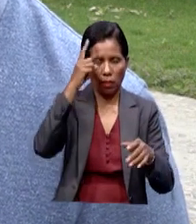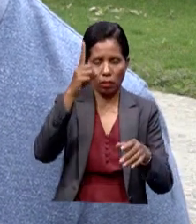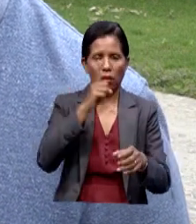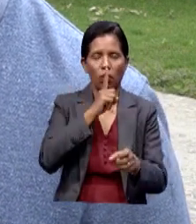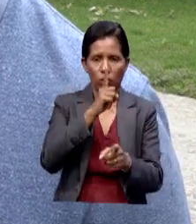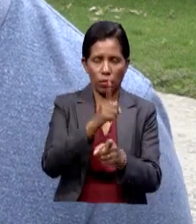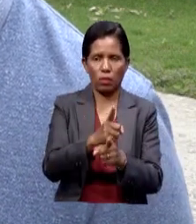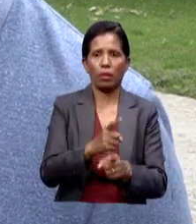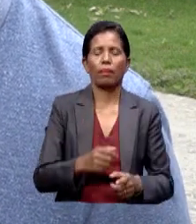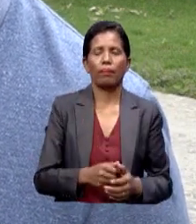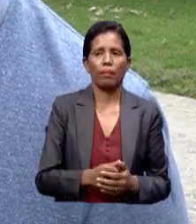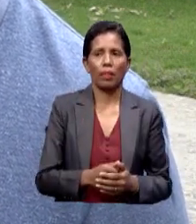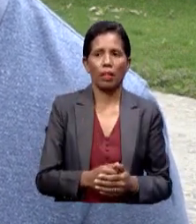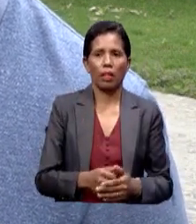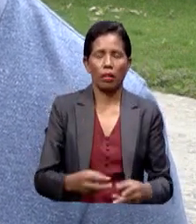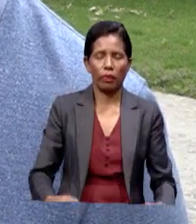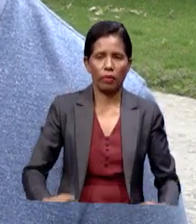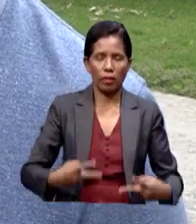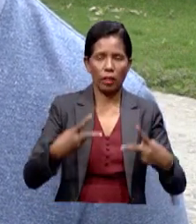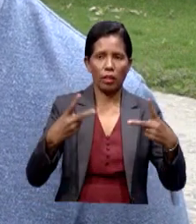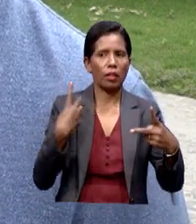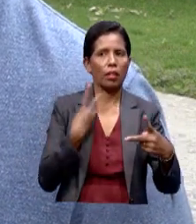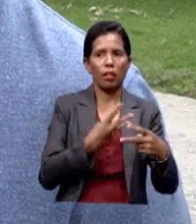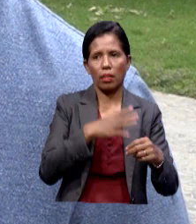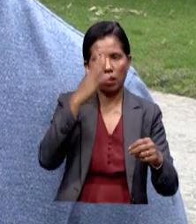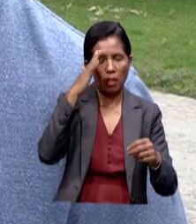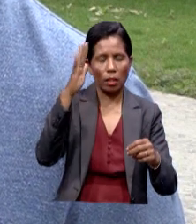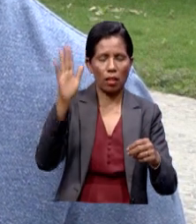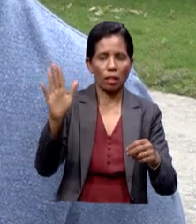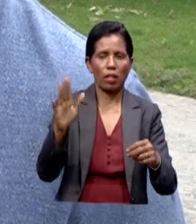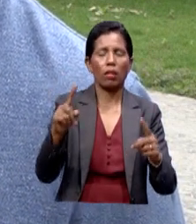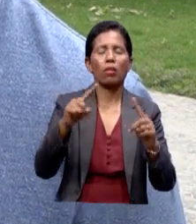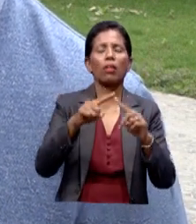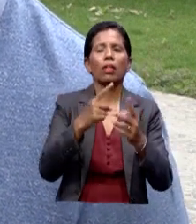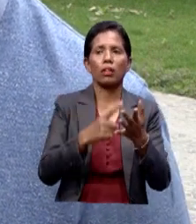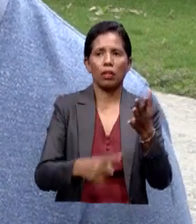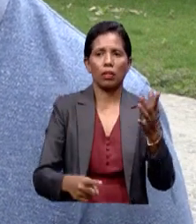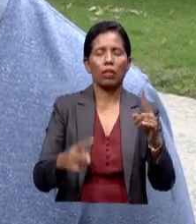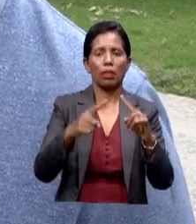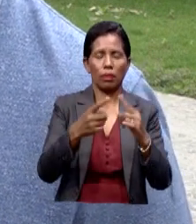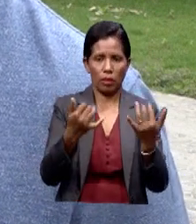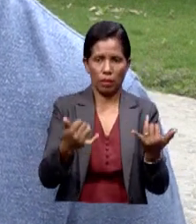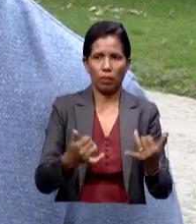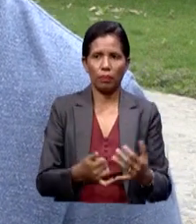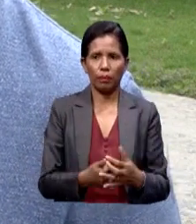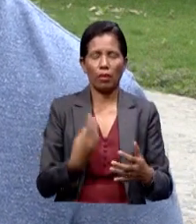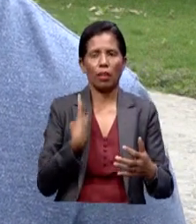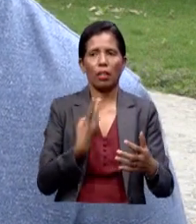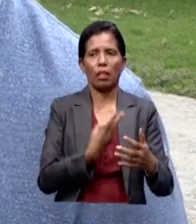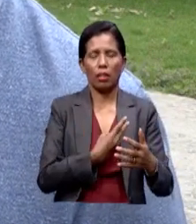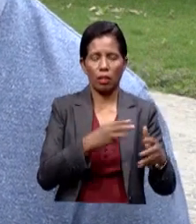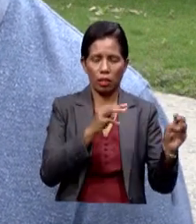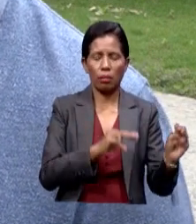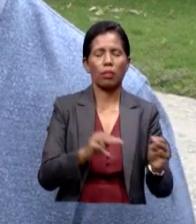ne. Va vida ida ne, itala hatene den sa horas makto. Agora tolo se momento ida ne, be, ita sei adia